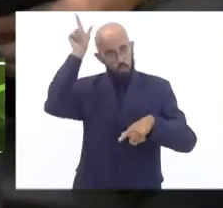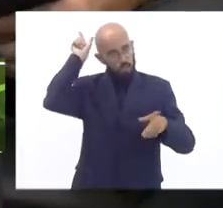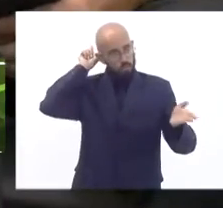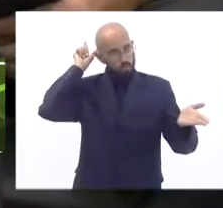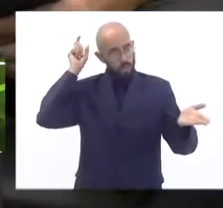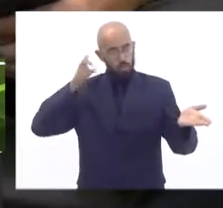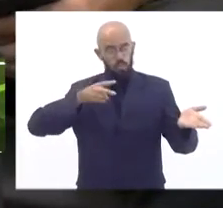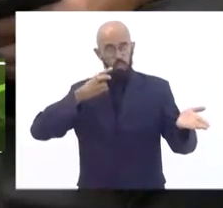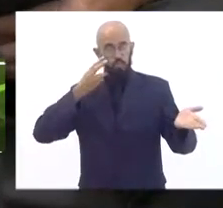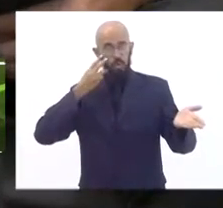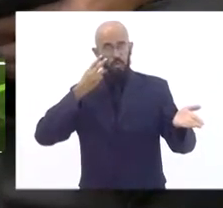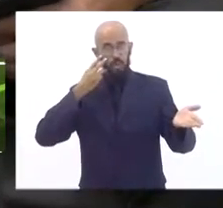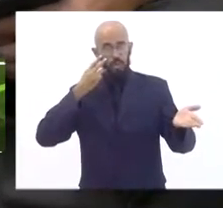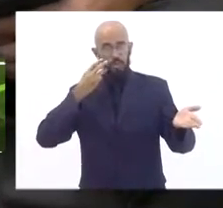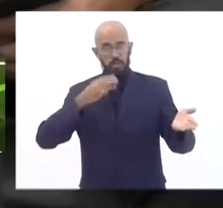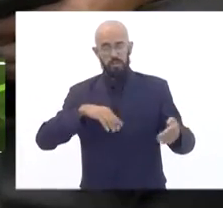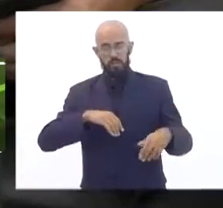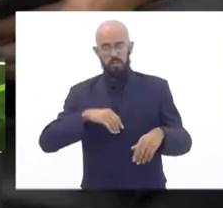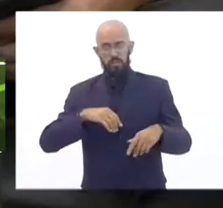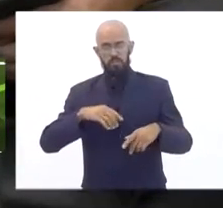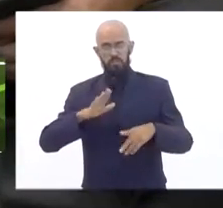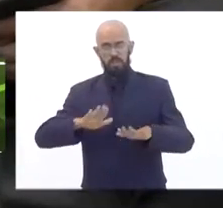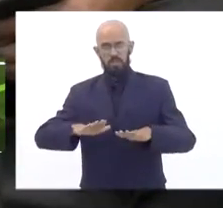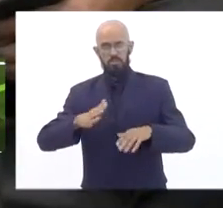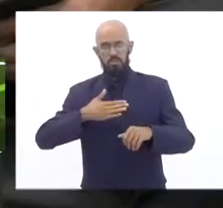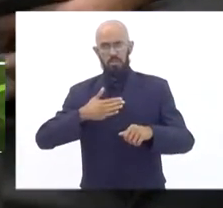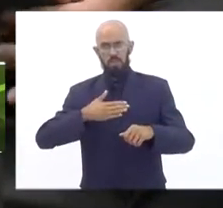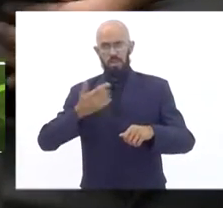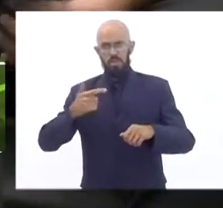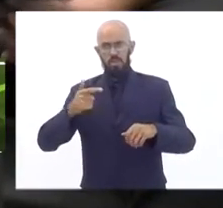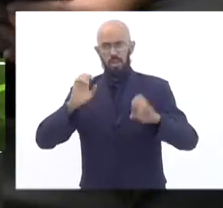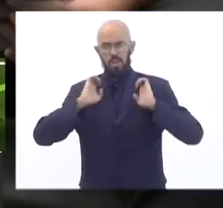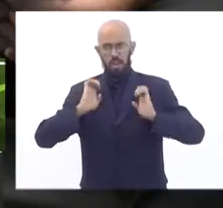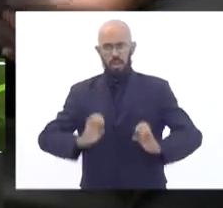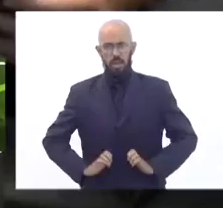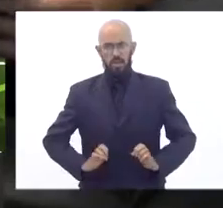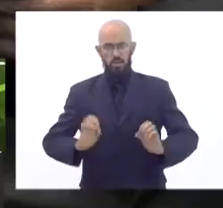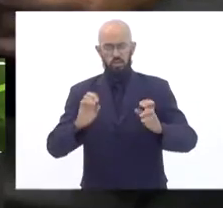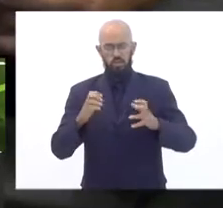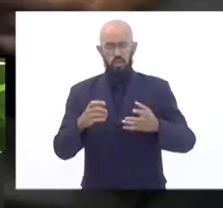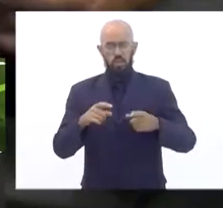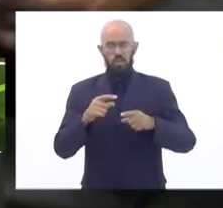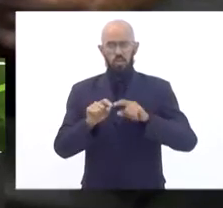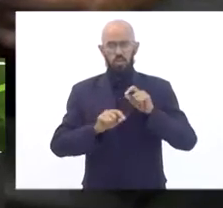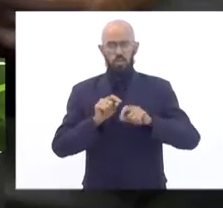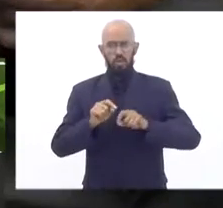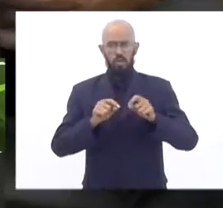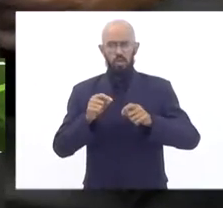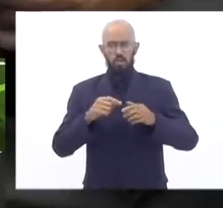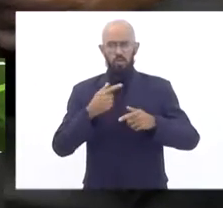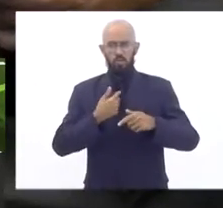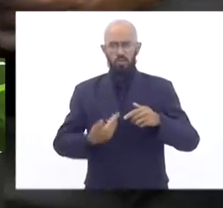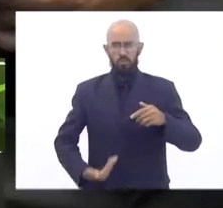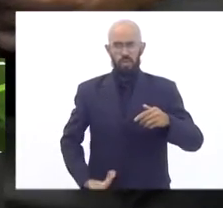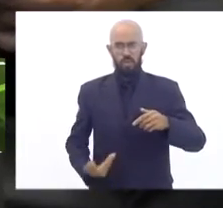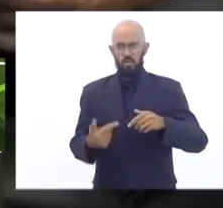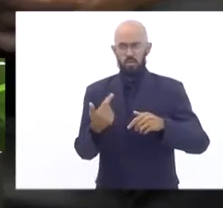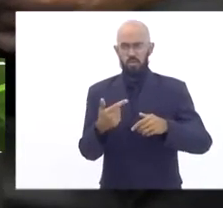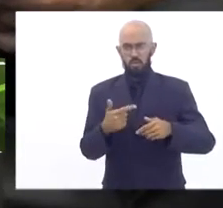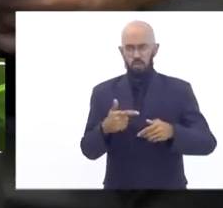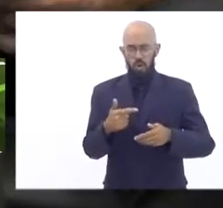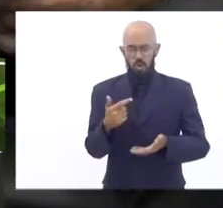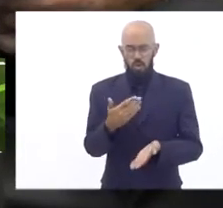imoral que a gente não trate, que o governo do Estado, né, não trate, não comece